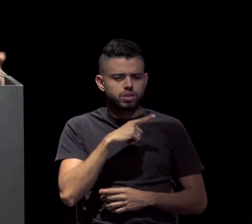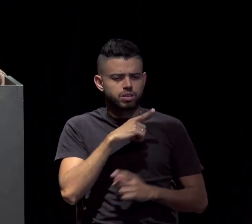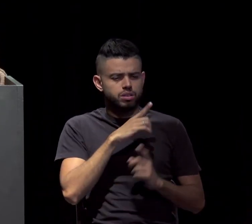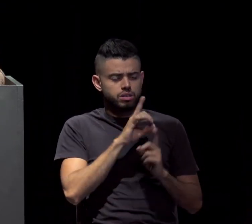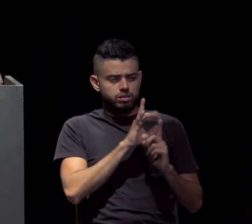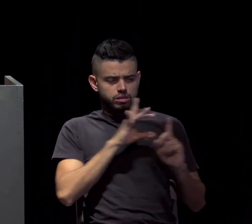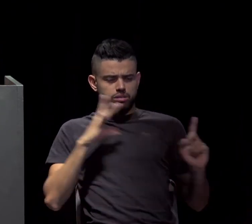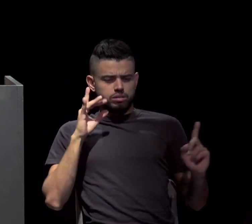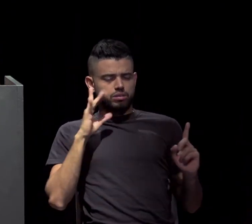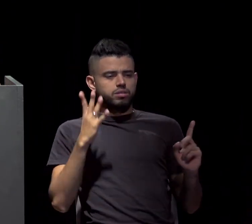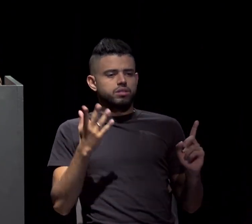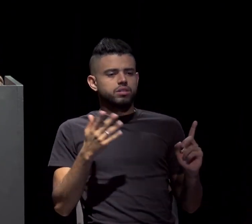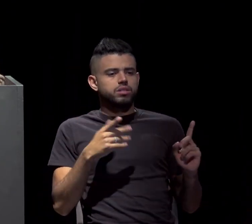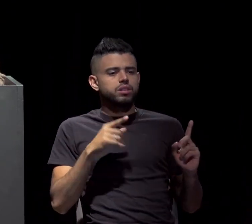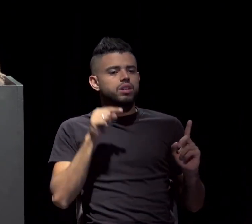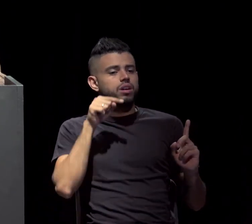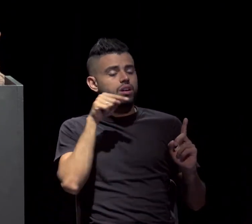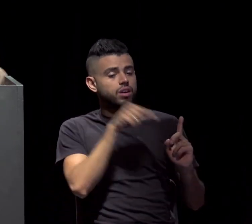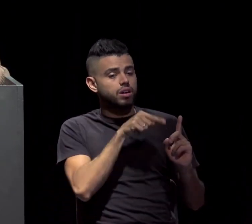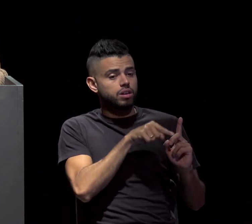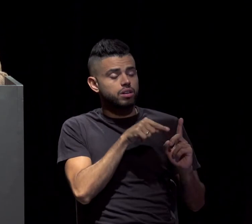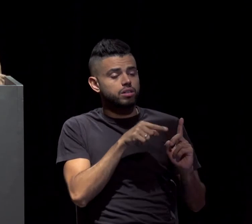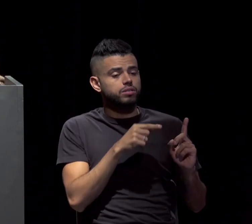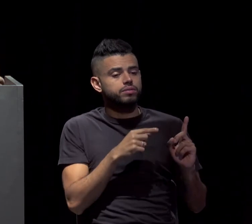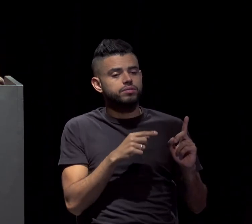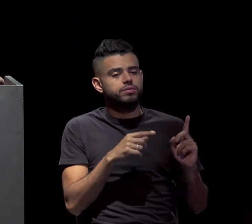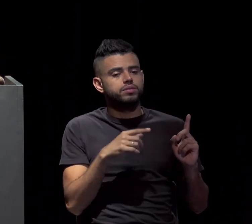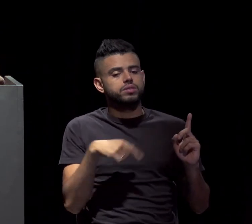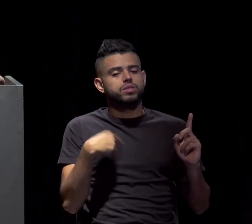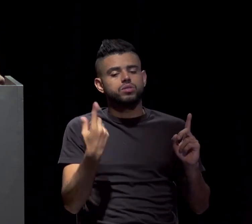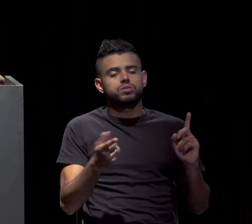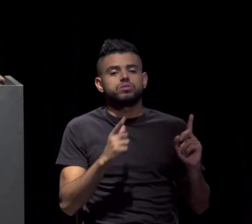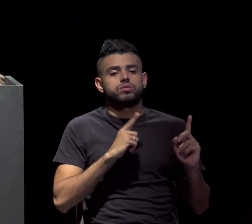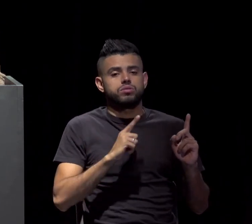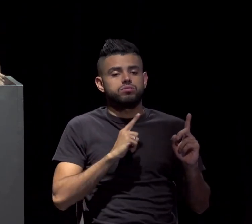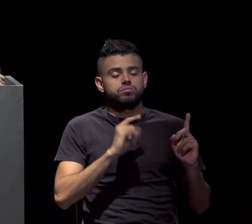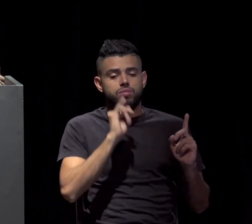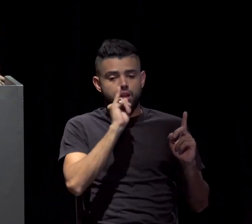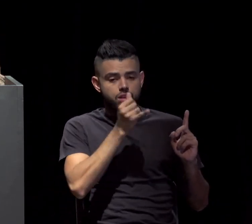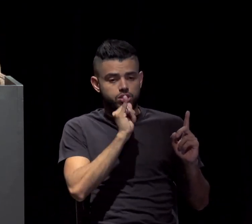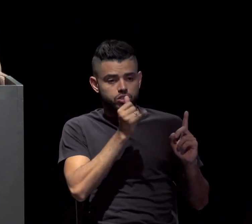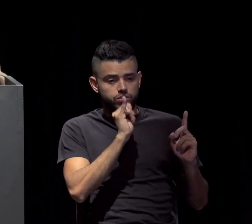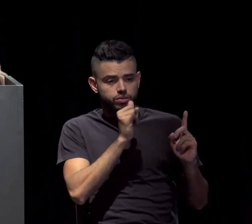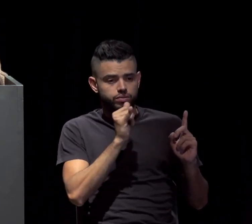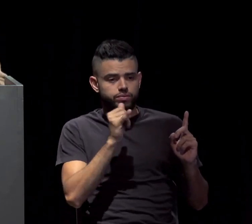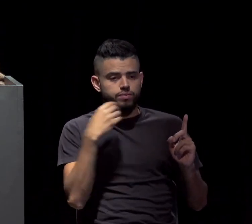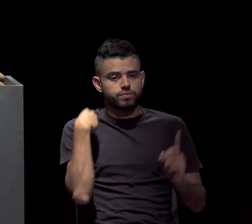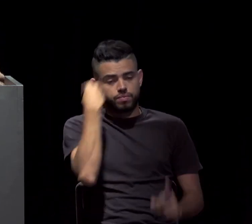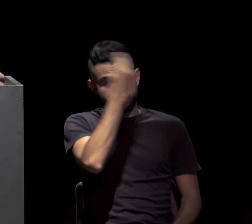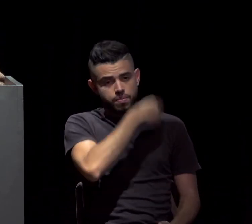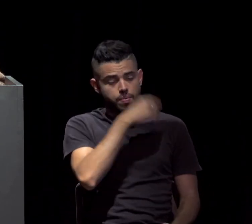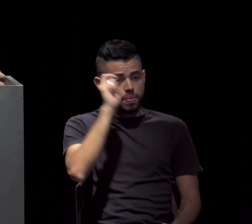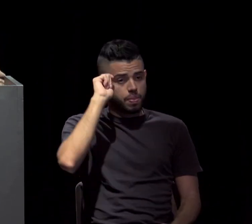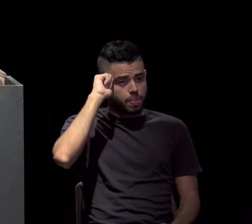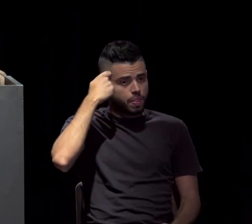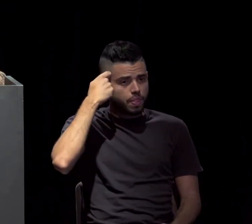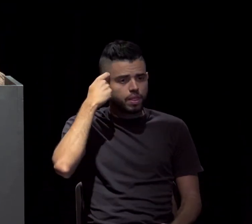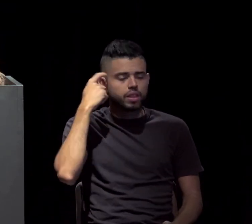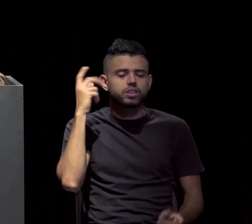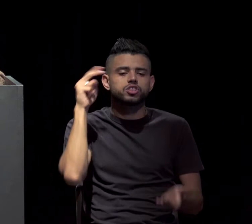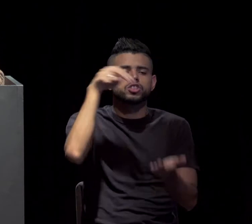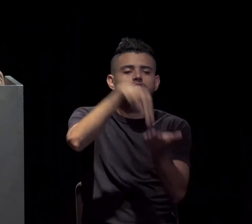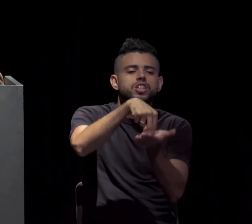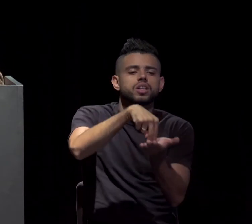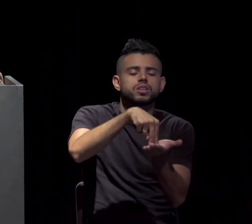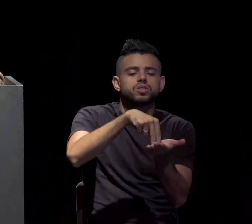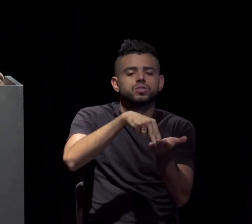econômica ela vai permear o discurso simbólico. Então, ela diz, por exemplo, numa das versões da narrativa, Nossa Senhora chega no presépio. Então, repare que é